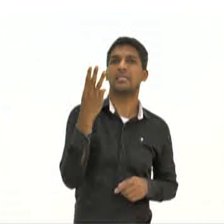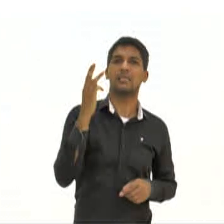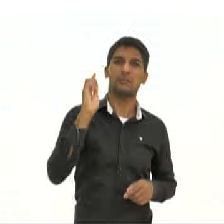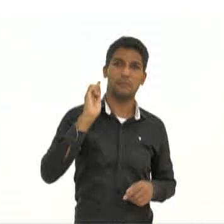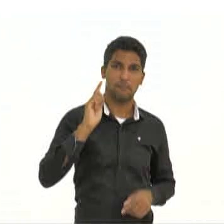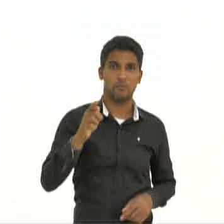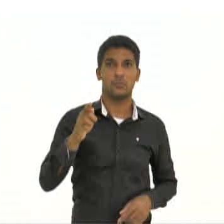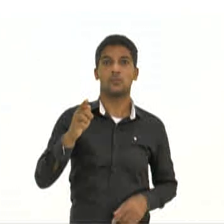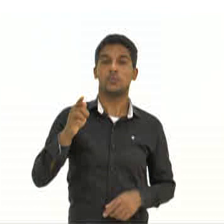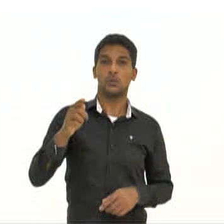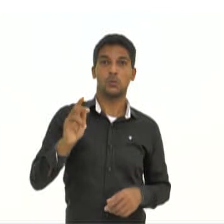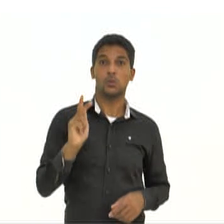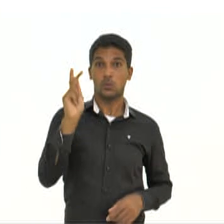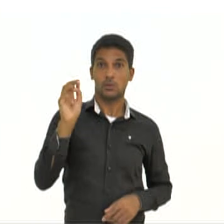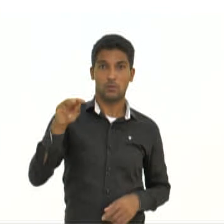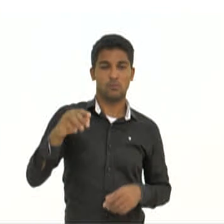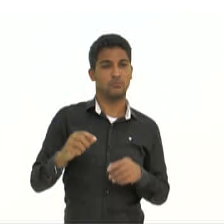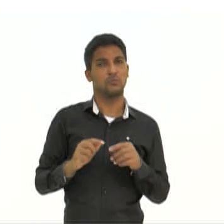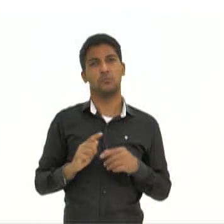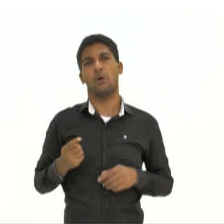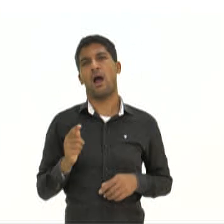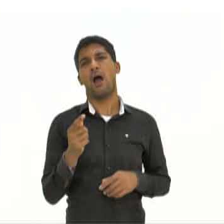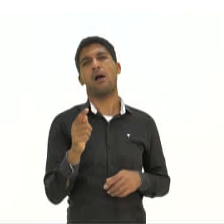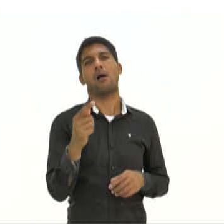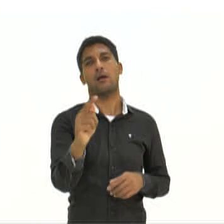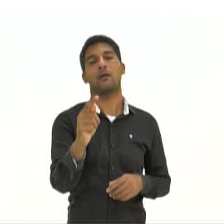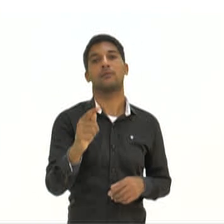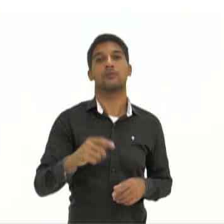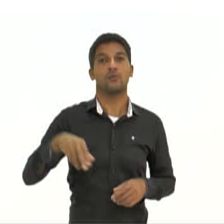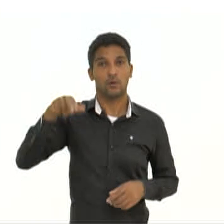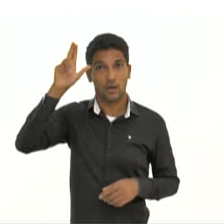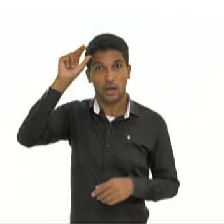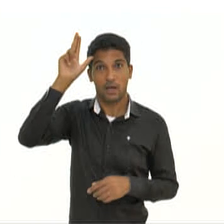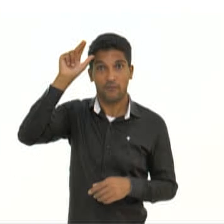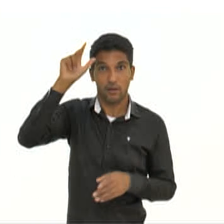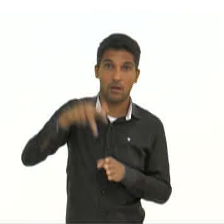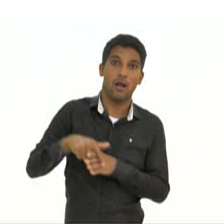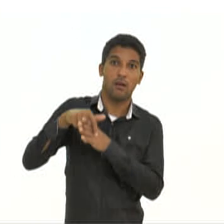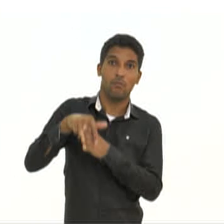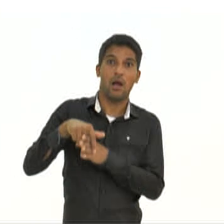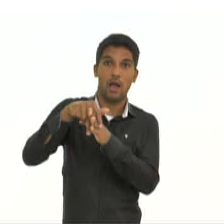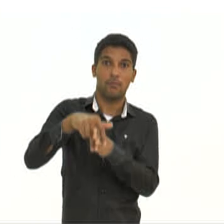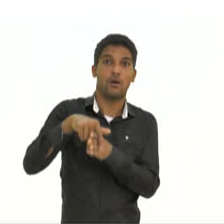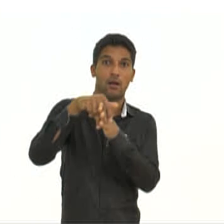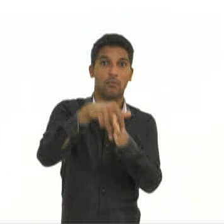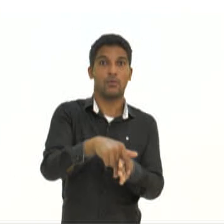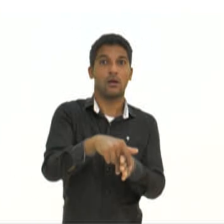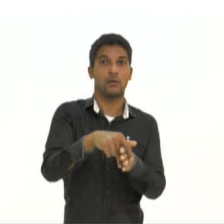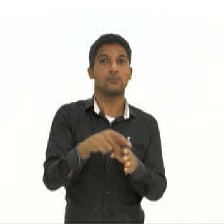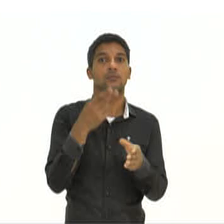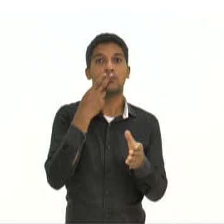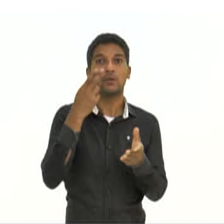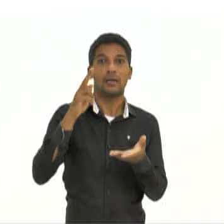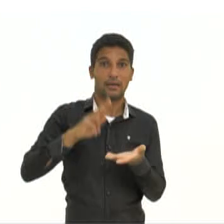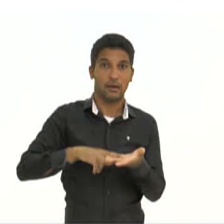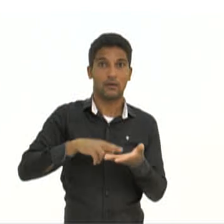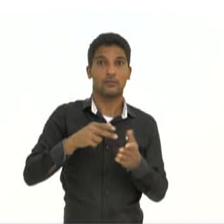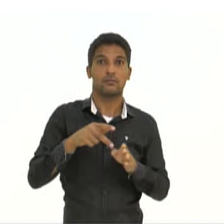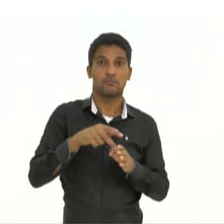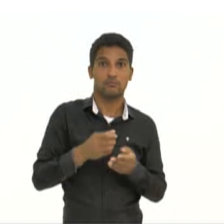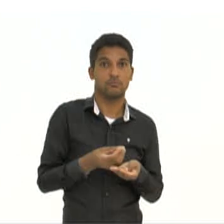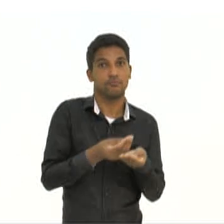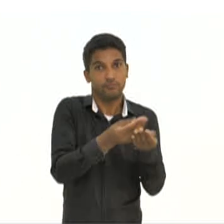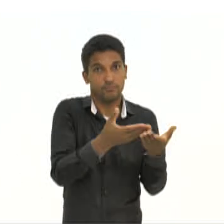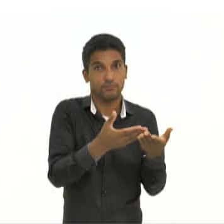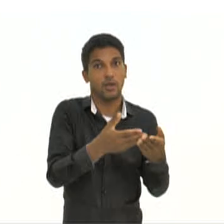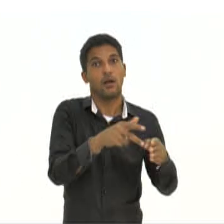telégrafos, né? Então, olha que interessante, pessoal. E aí vieram os correios, né, que a gente utiliza até hoje, né,